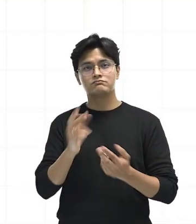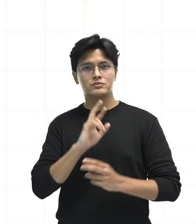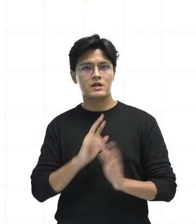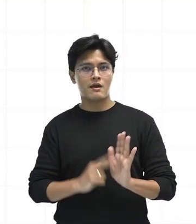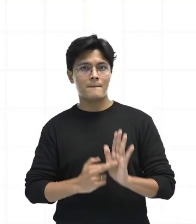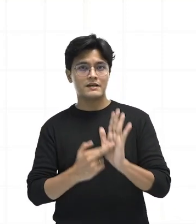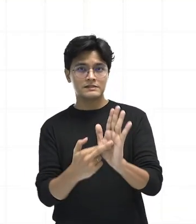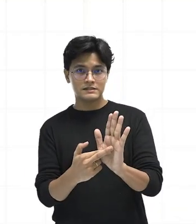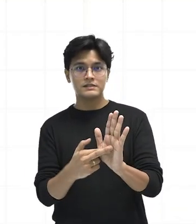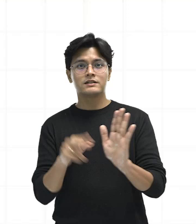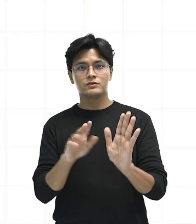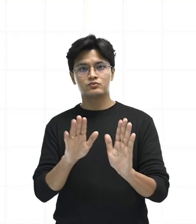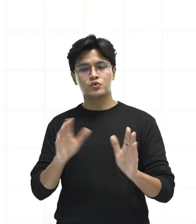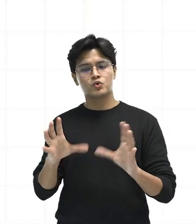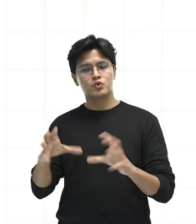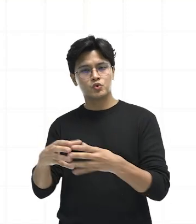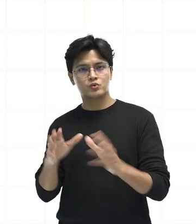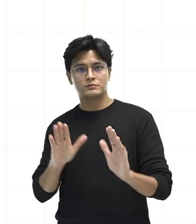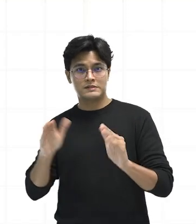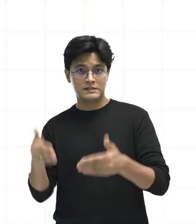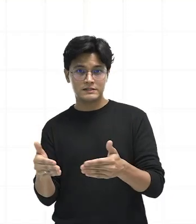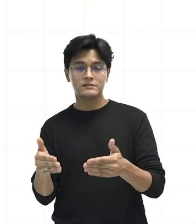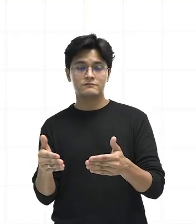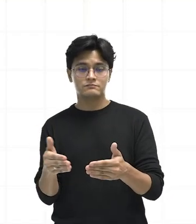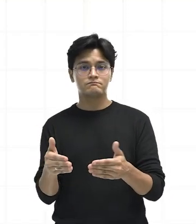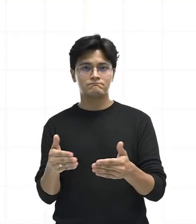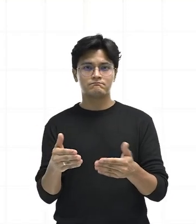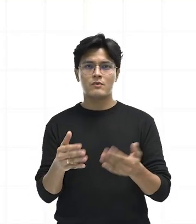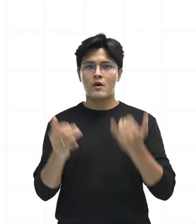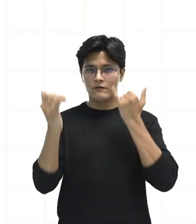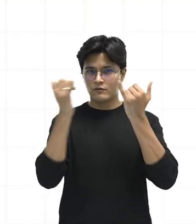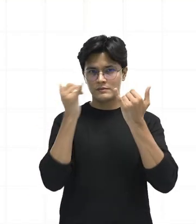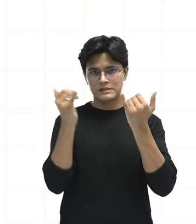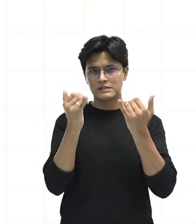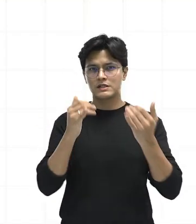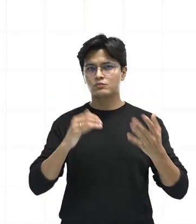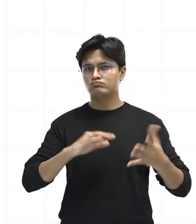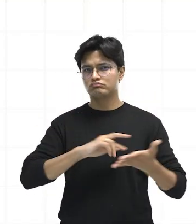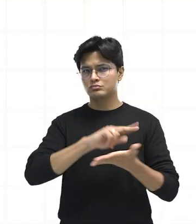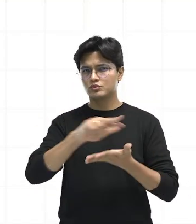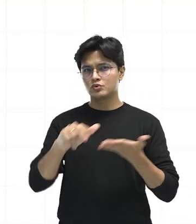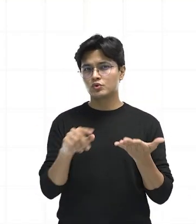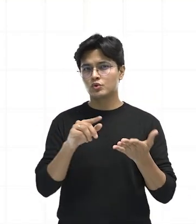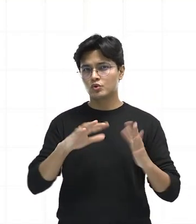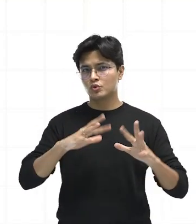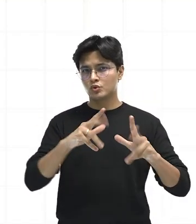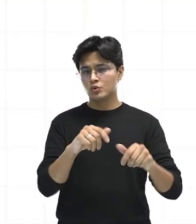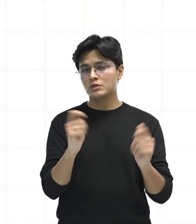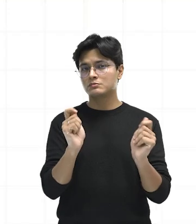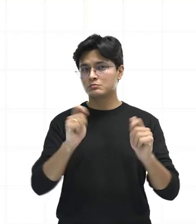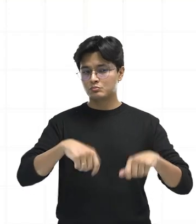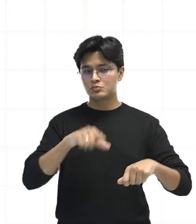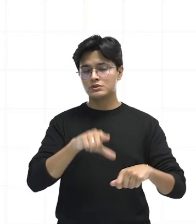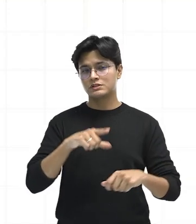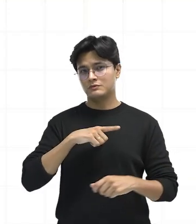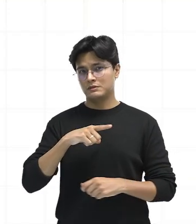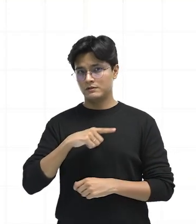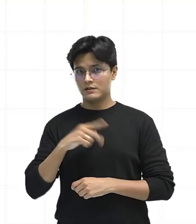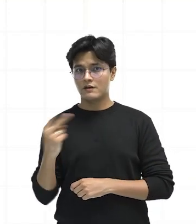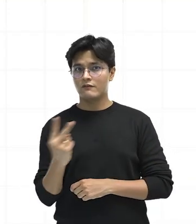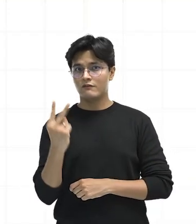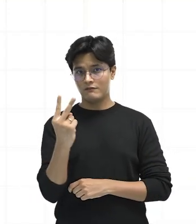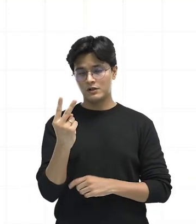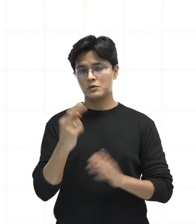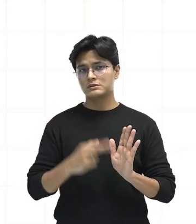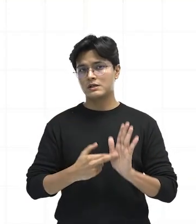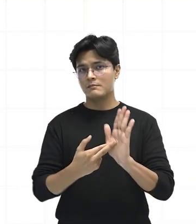determinado grupo. Dentre todas as informações, podemos retirar valores que representem, de